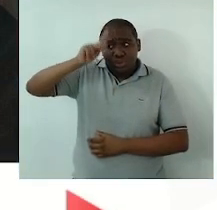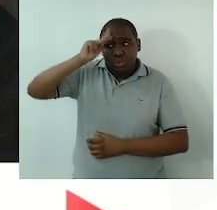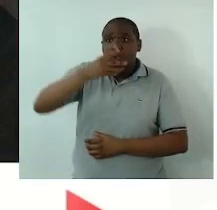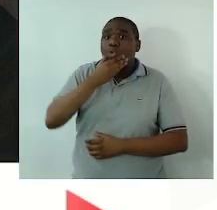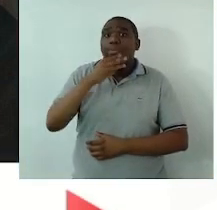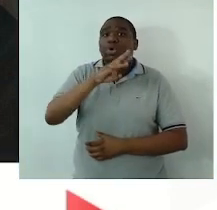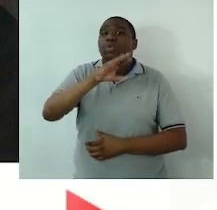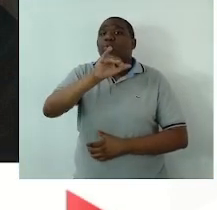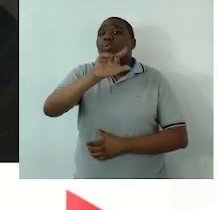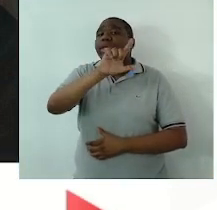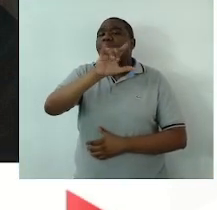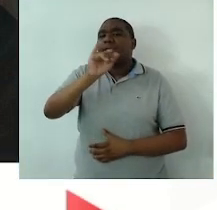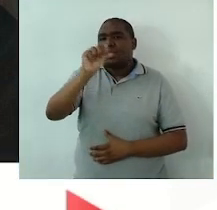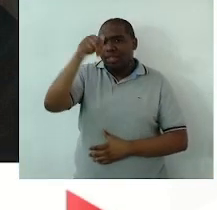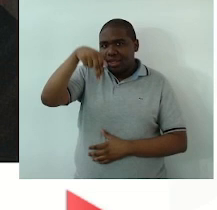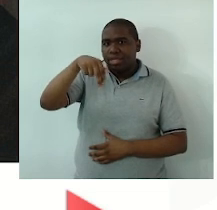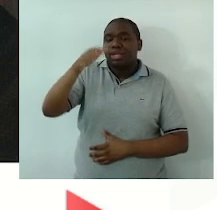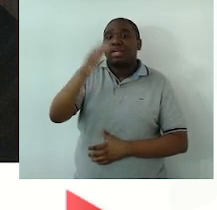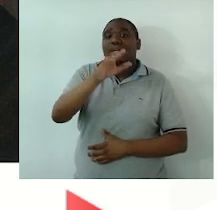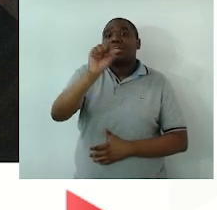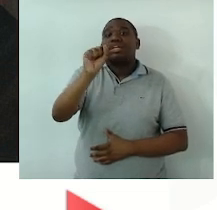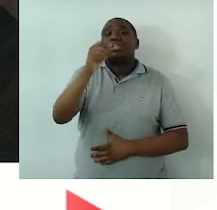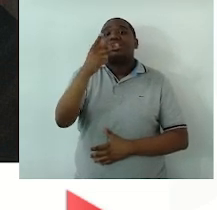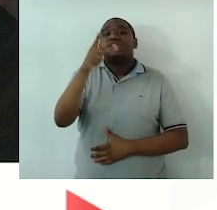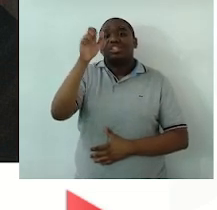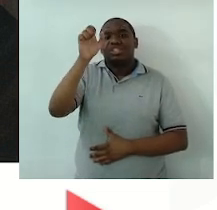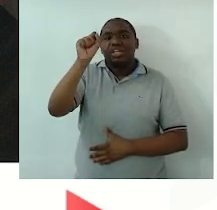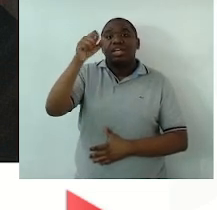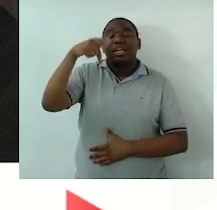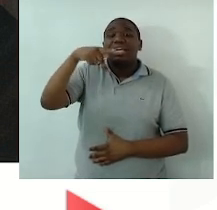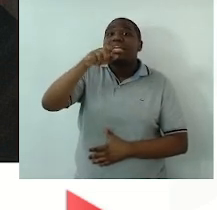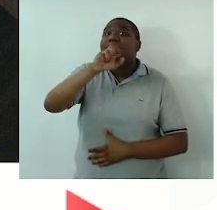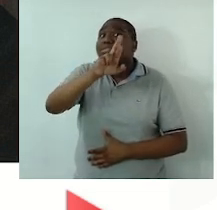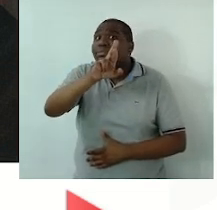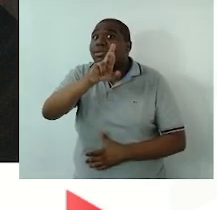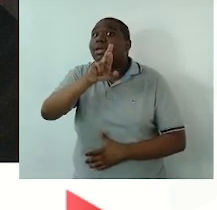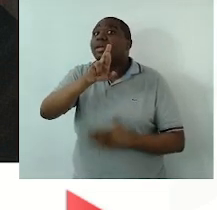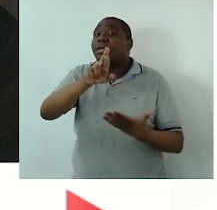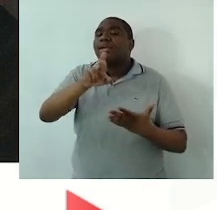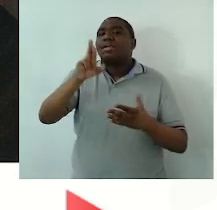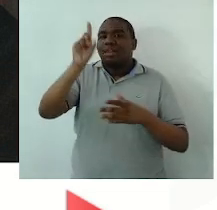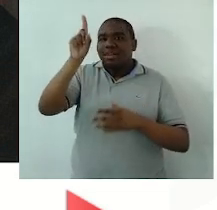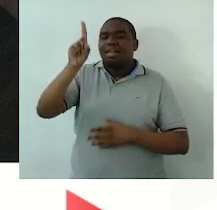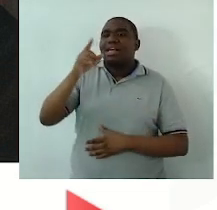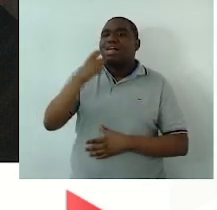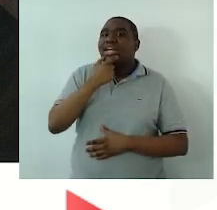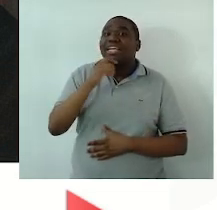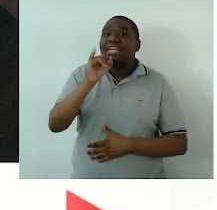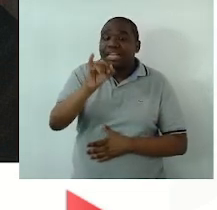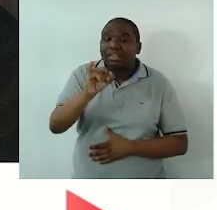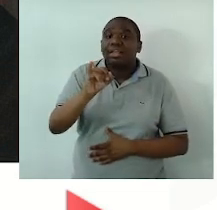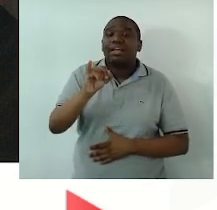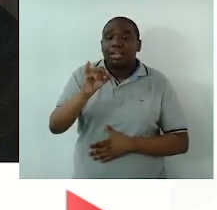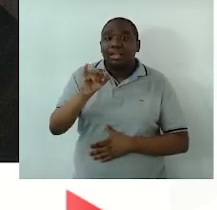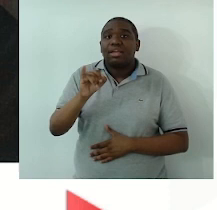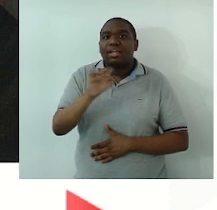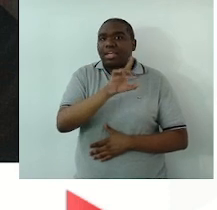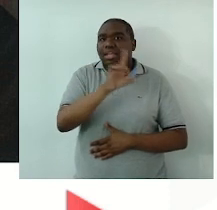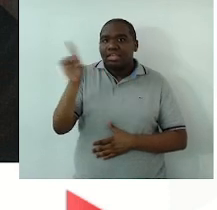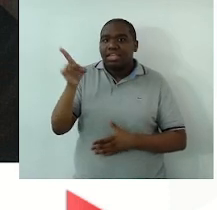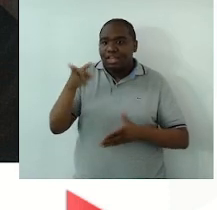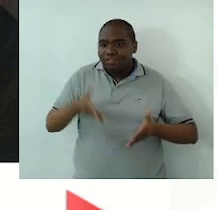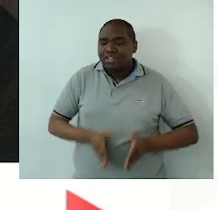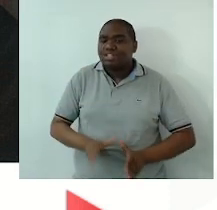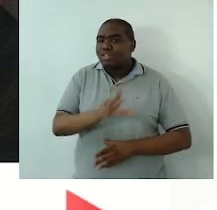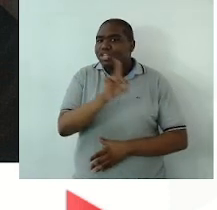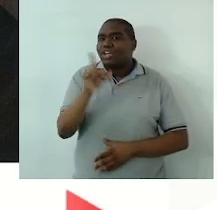Shakespeare. William Shakespeare nasceu em Stratford-upon-Avon, na Inglaterra, no dia 23 de